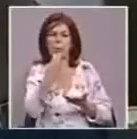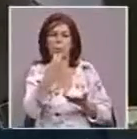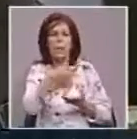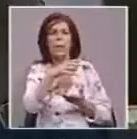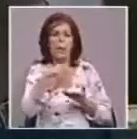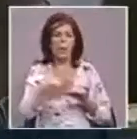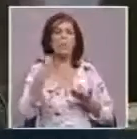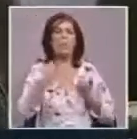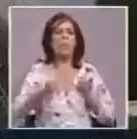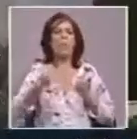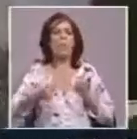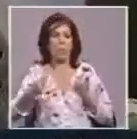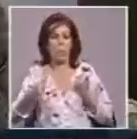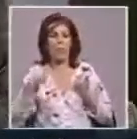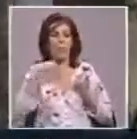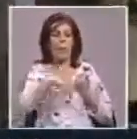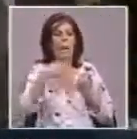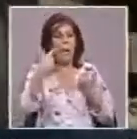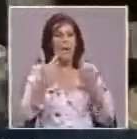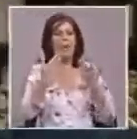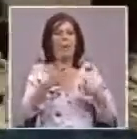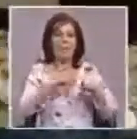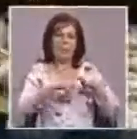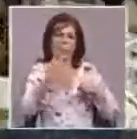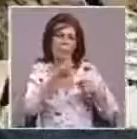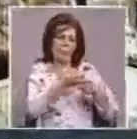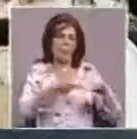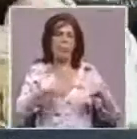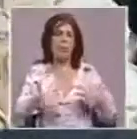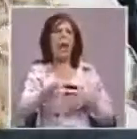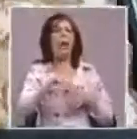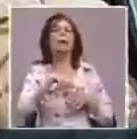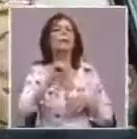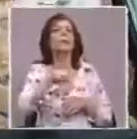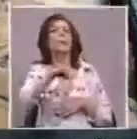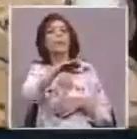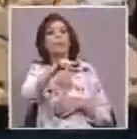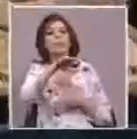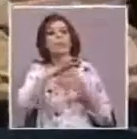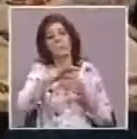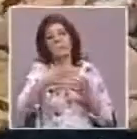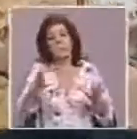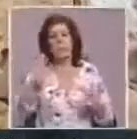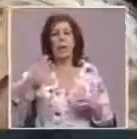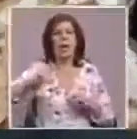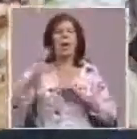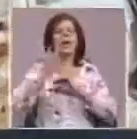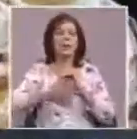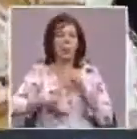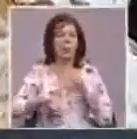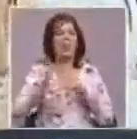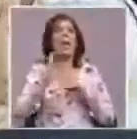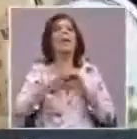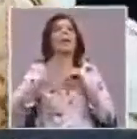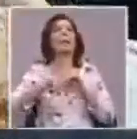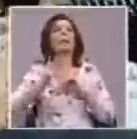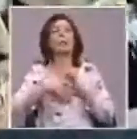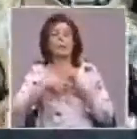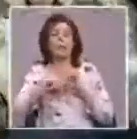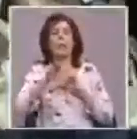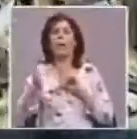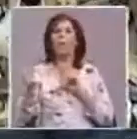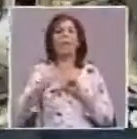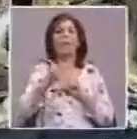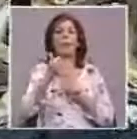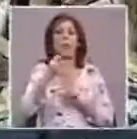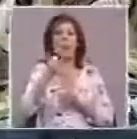muita qualidade. Aqui há várias mostras, nós estamos apenas numa das áreas, é aquela que está relacionada obviamente com os queijos. Os queijos que neste caso tanto vêm